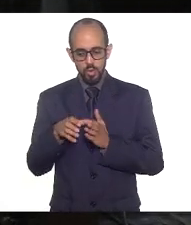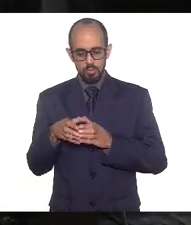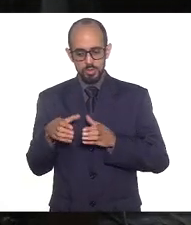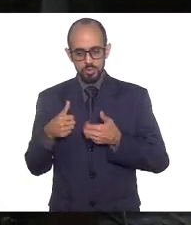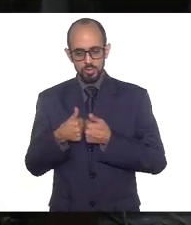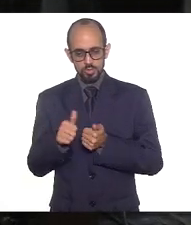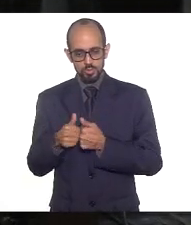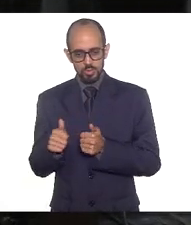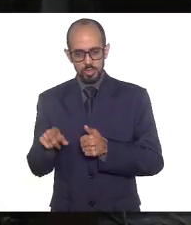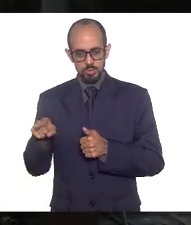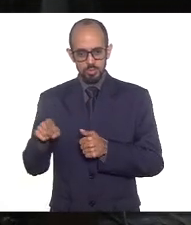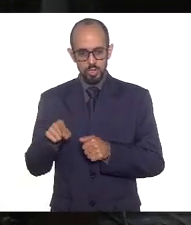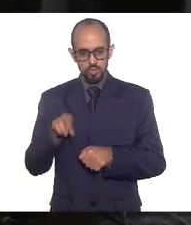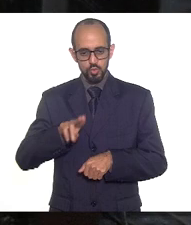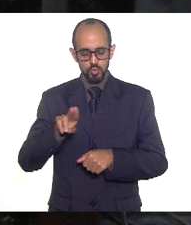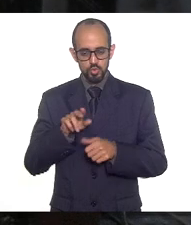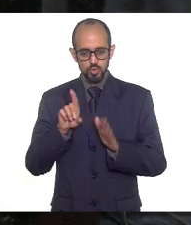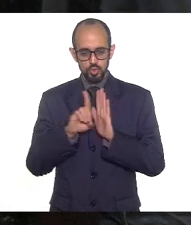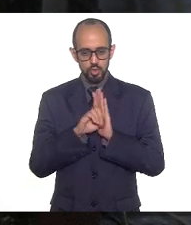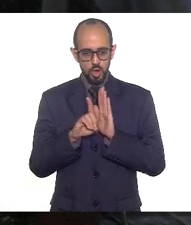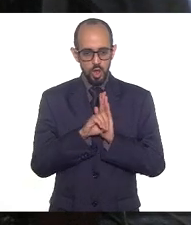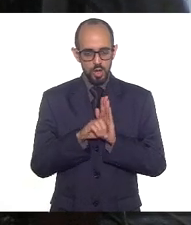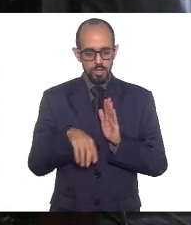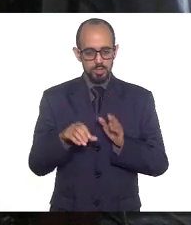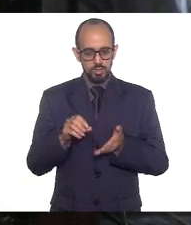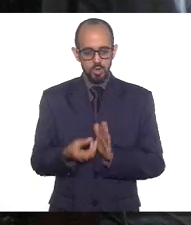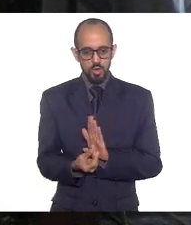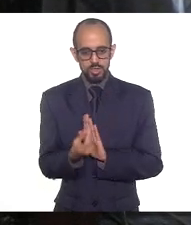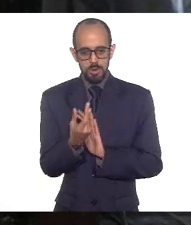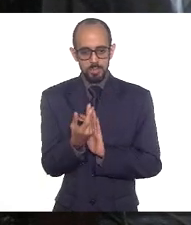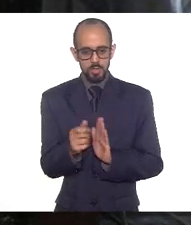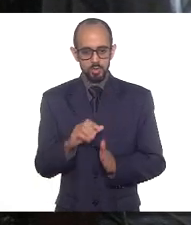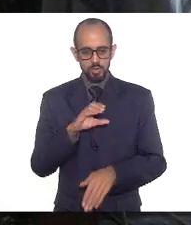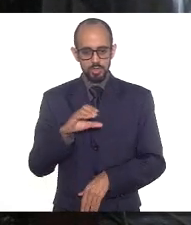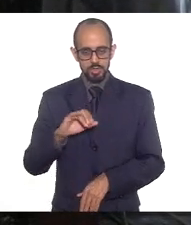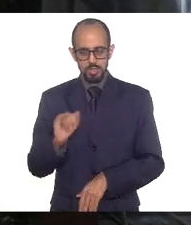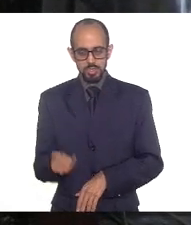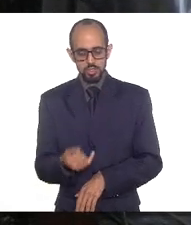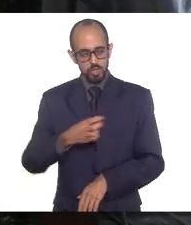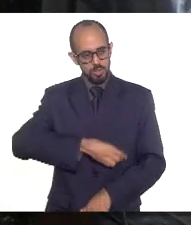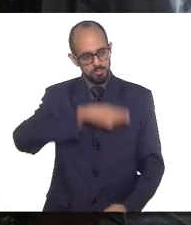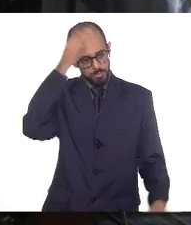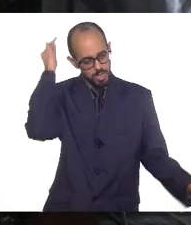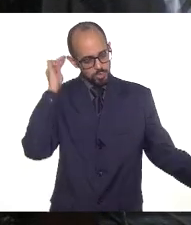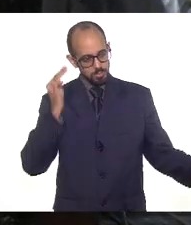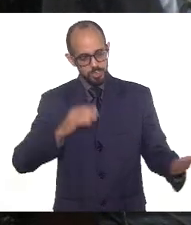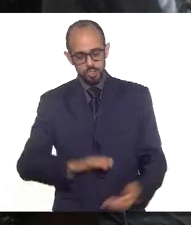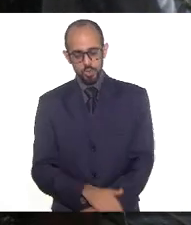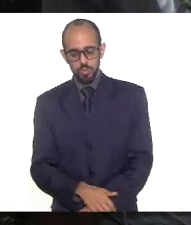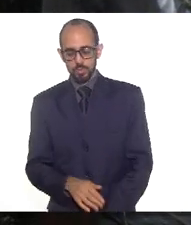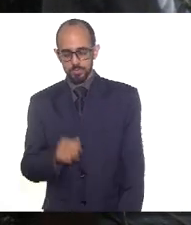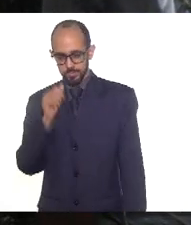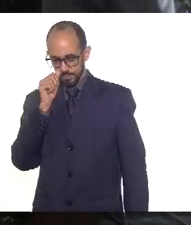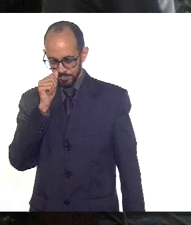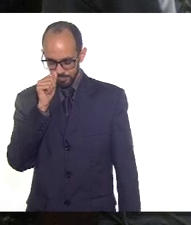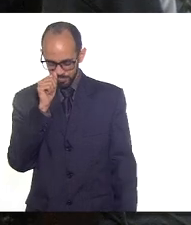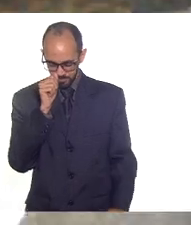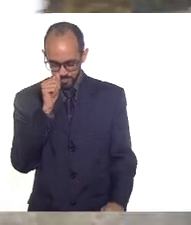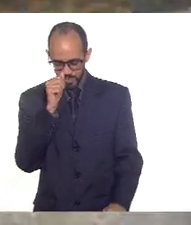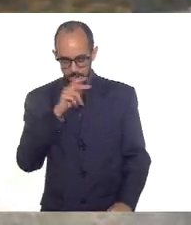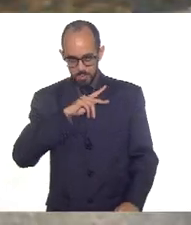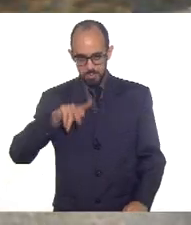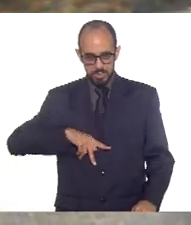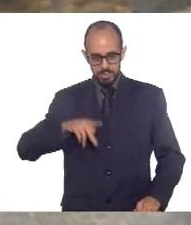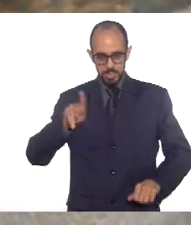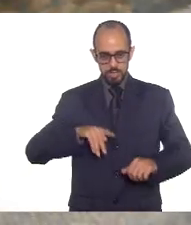prevenção ao uso de drogas e orçamento Pode parecer pela comissão de concessão desatado Márcio Pacheco seu